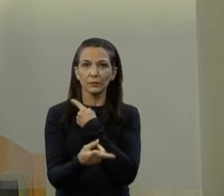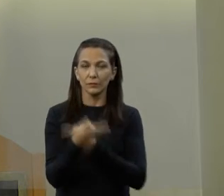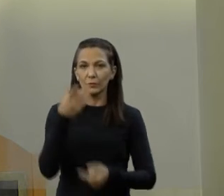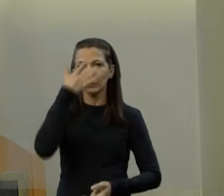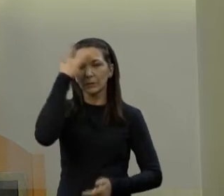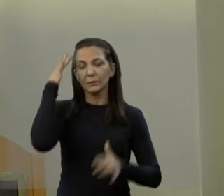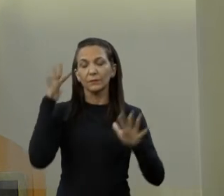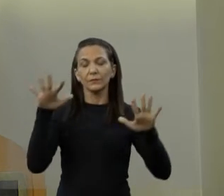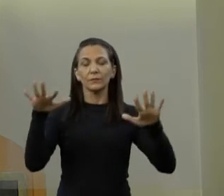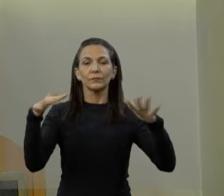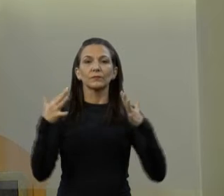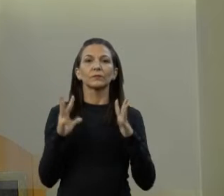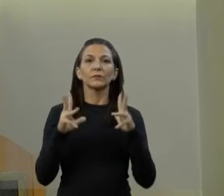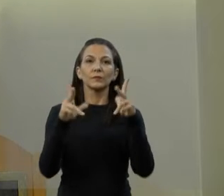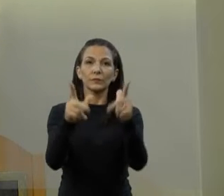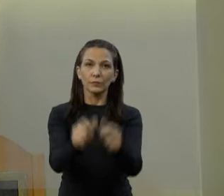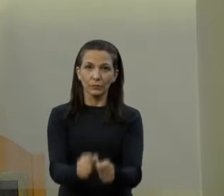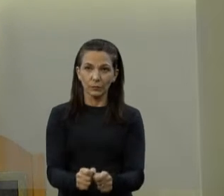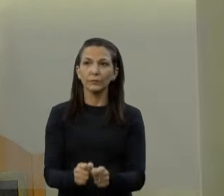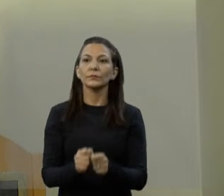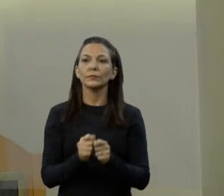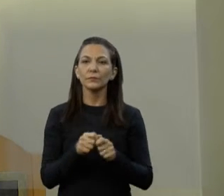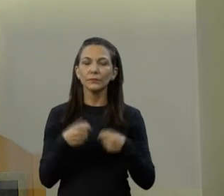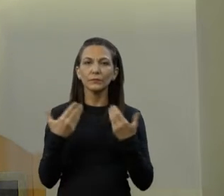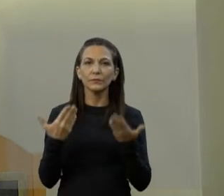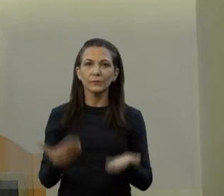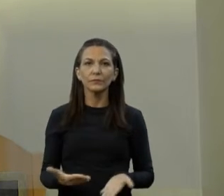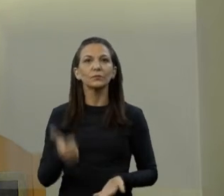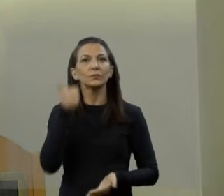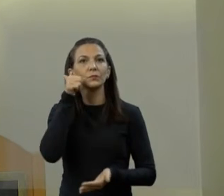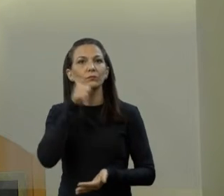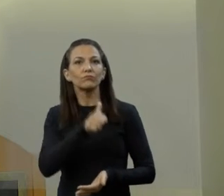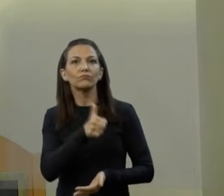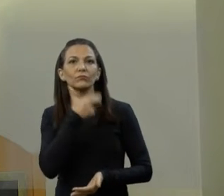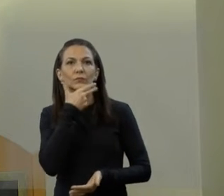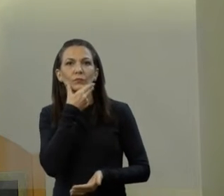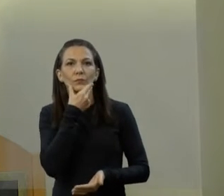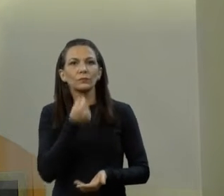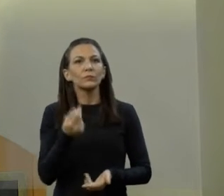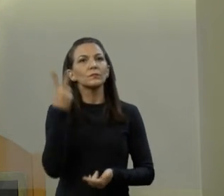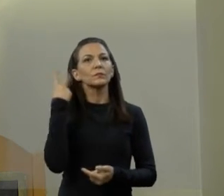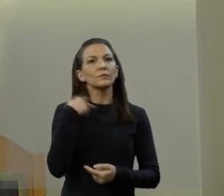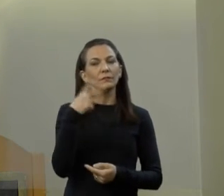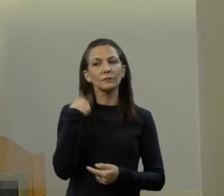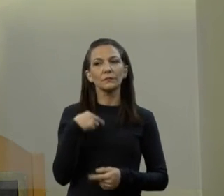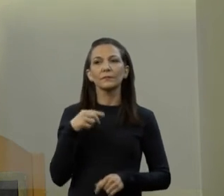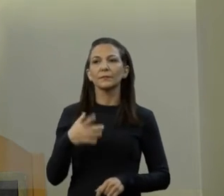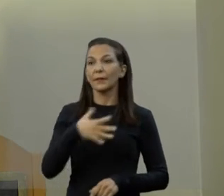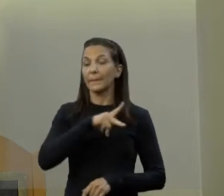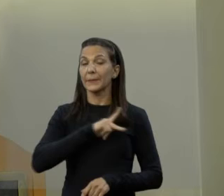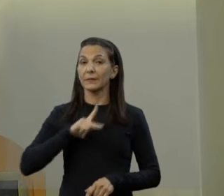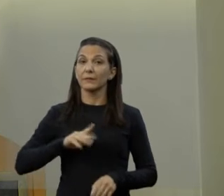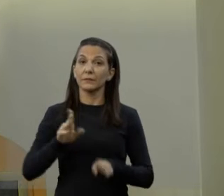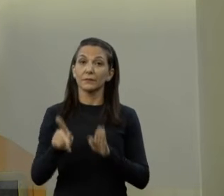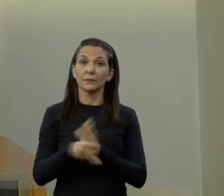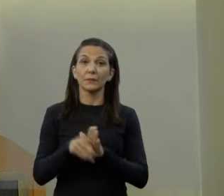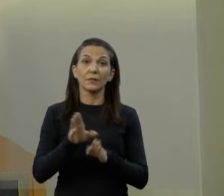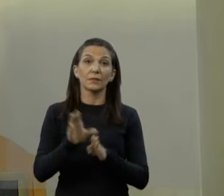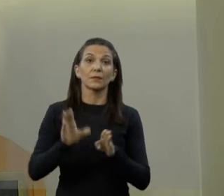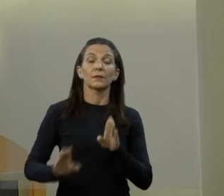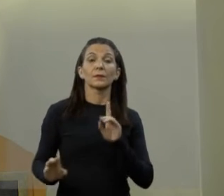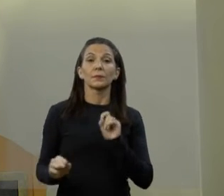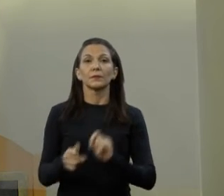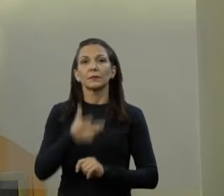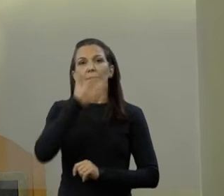todos que nos acompanham nobilíssimo senhoras e senhores vereadores Presidente desta casa